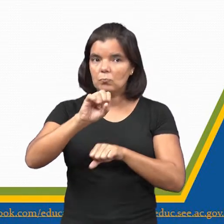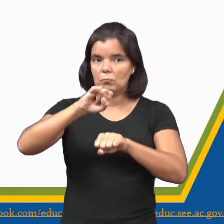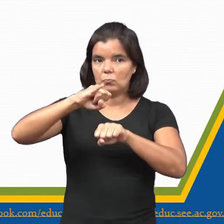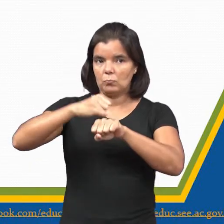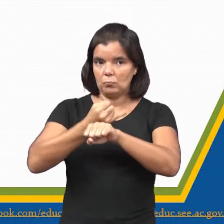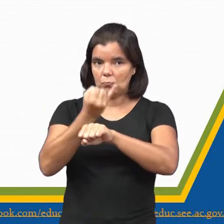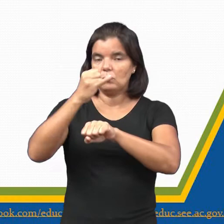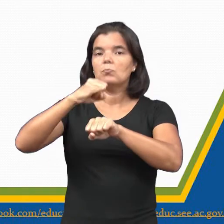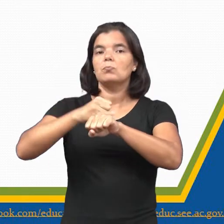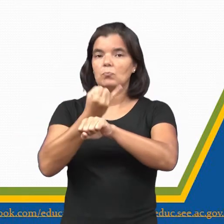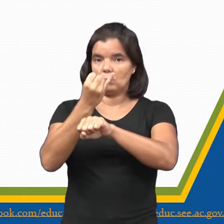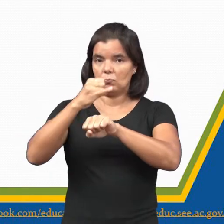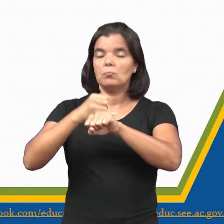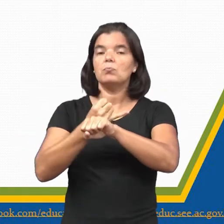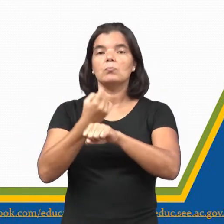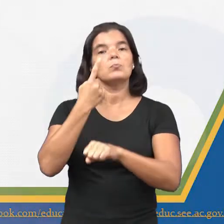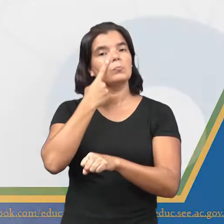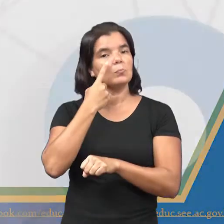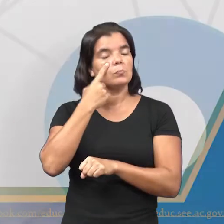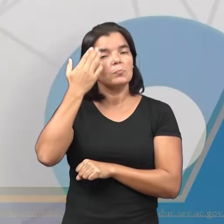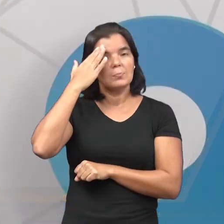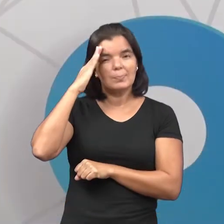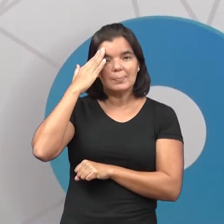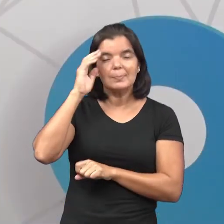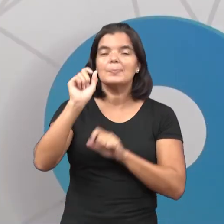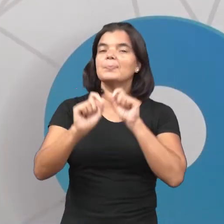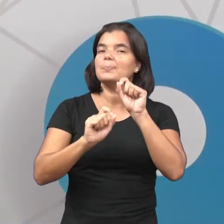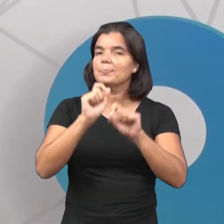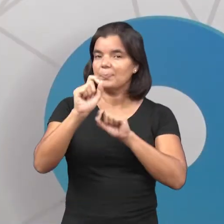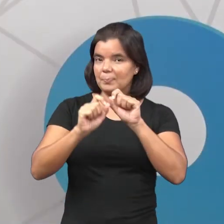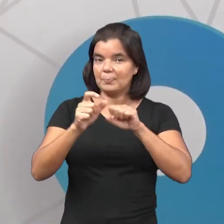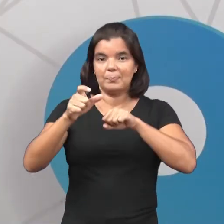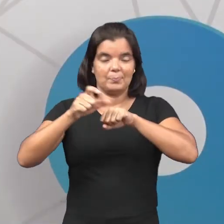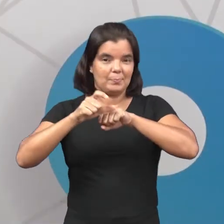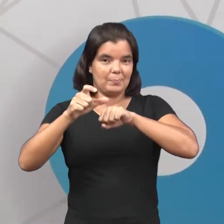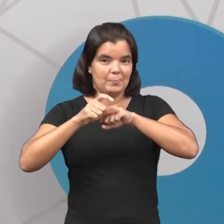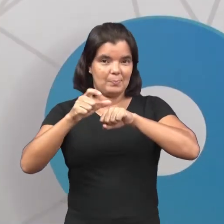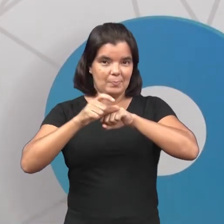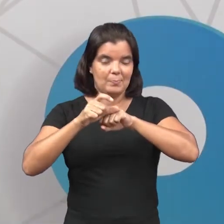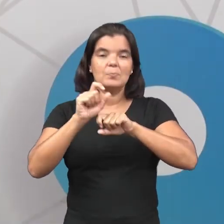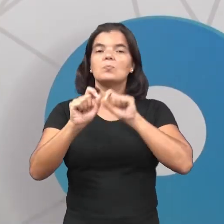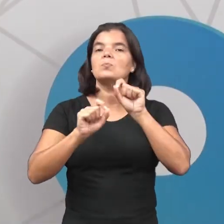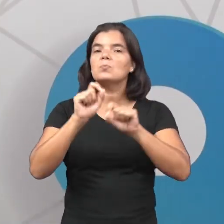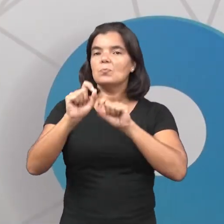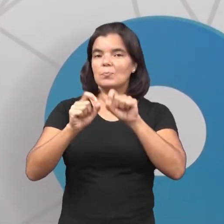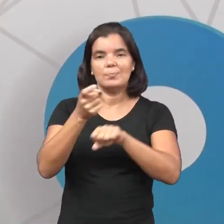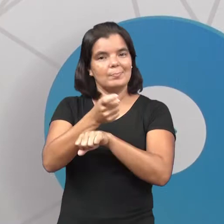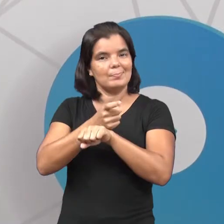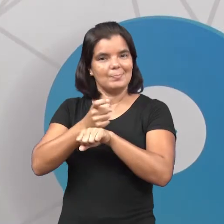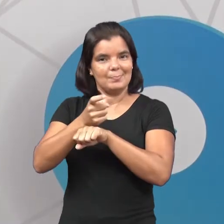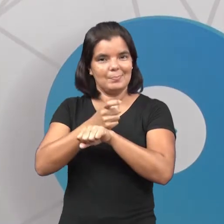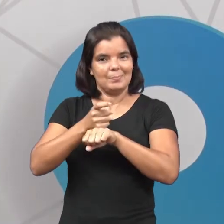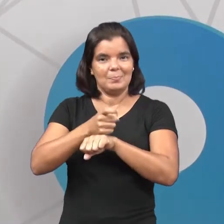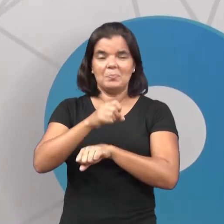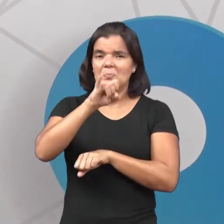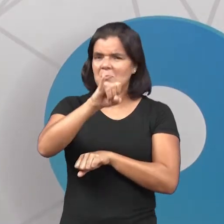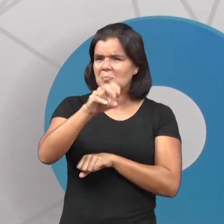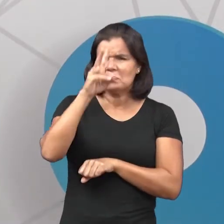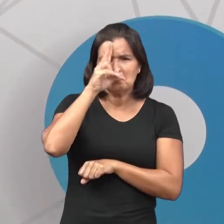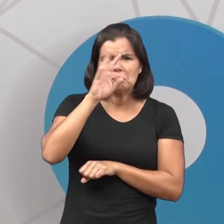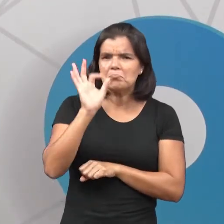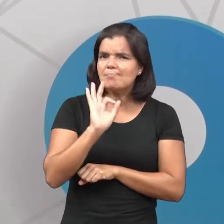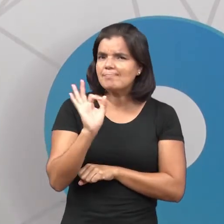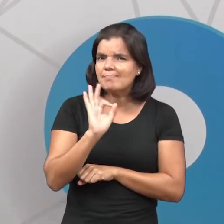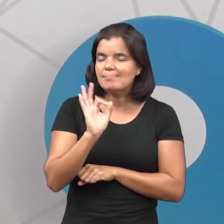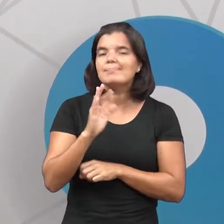é atribuída a ele. Vamos entender então o que é o substantivo e o que é o adjetivo. Se você não se